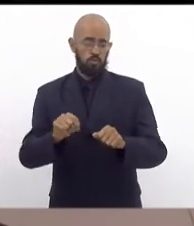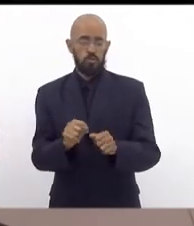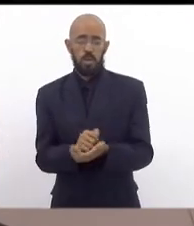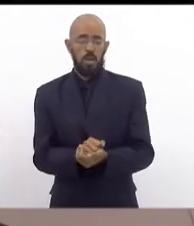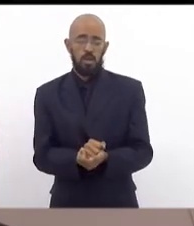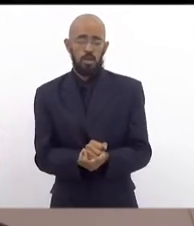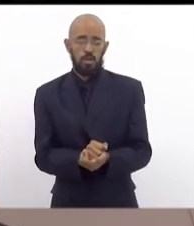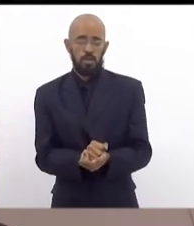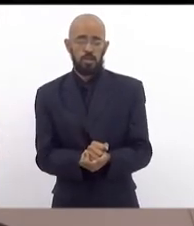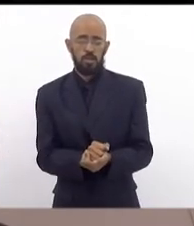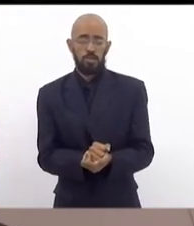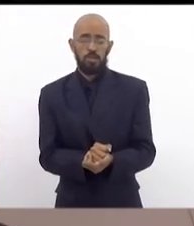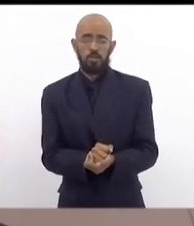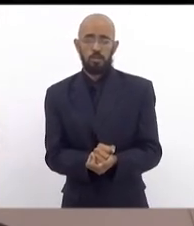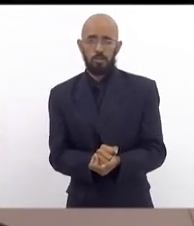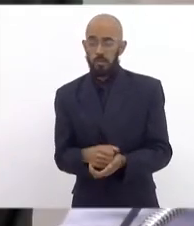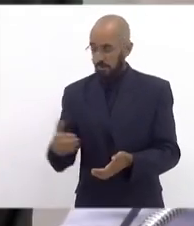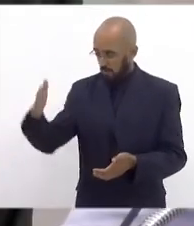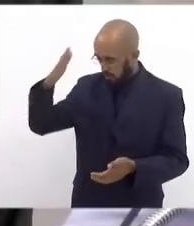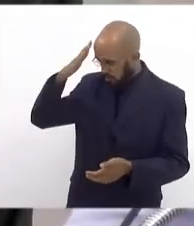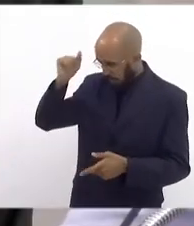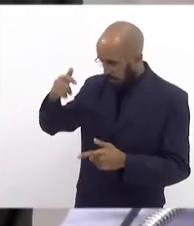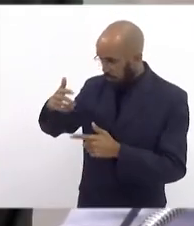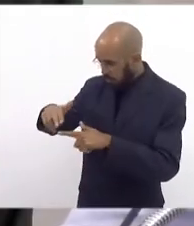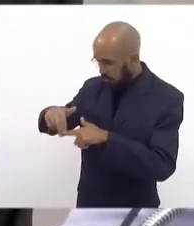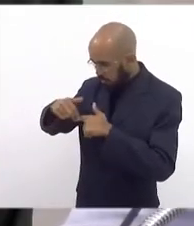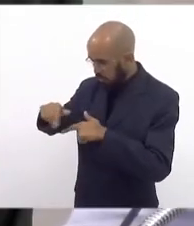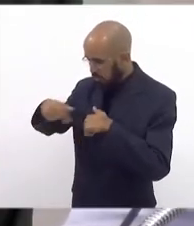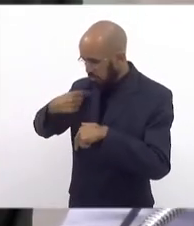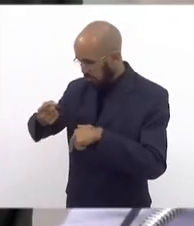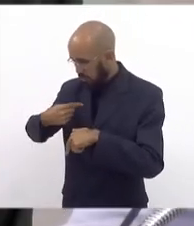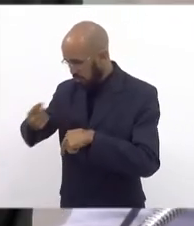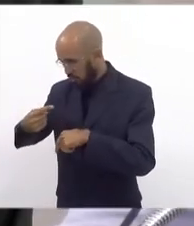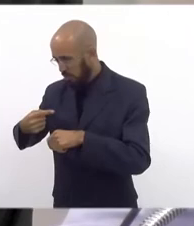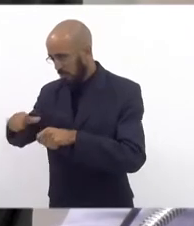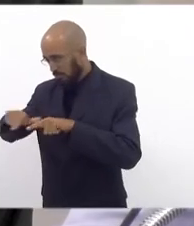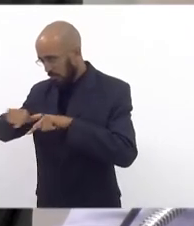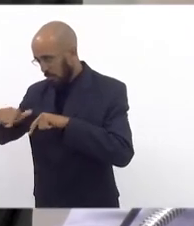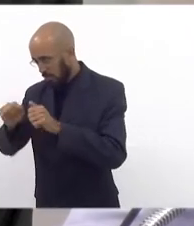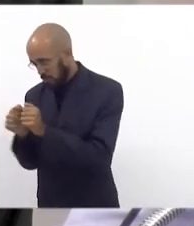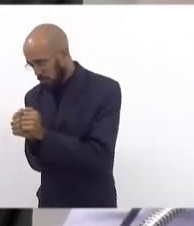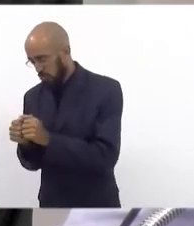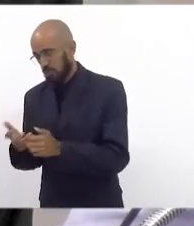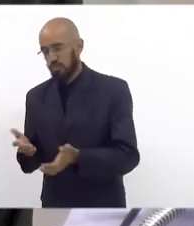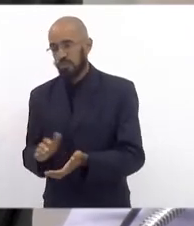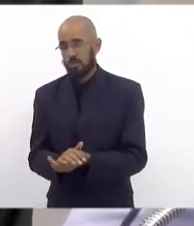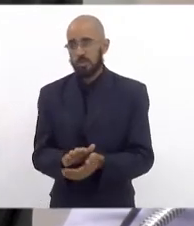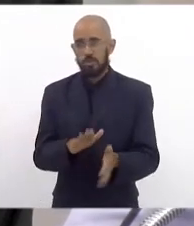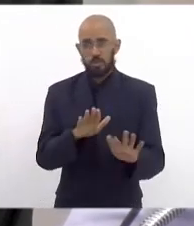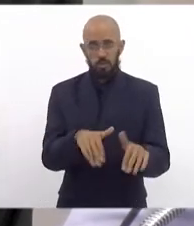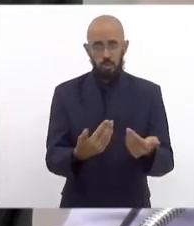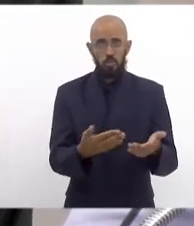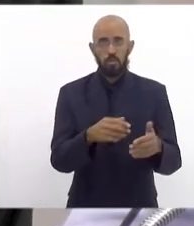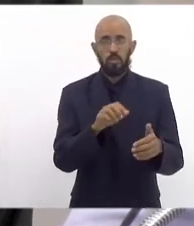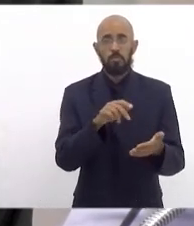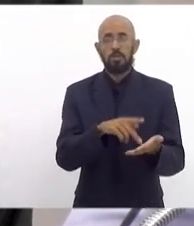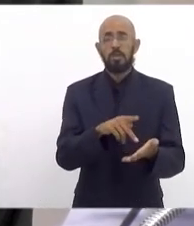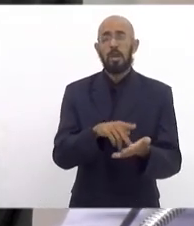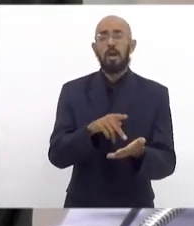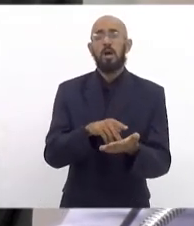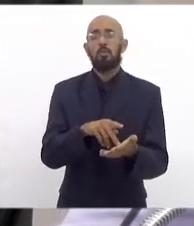mas tem uma chance mas estamos trabalhando junto com a fazenda nesse sentido é mas geralmente a parte de